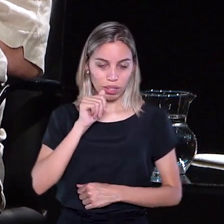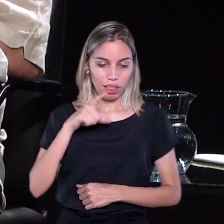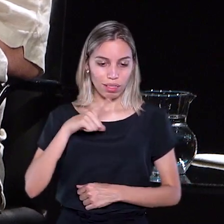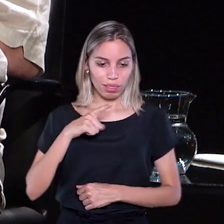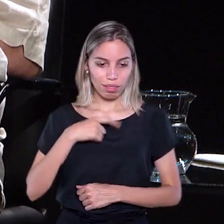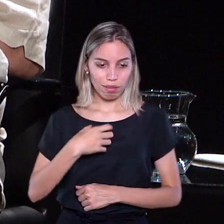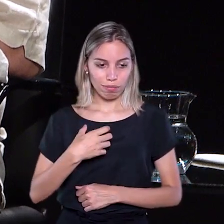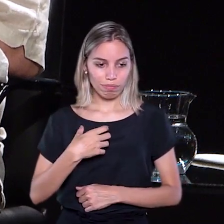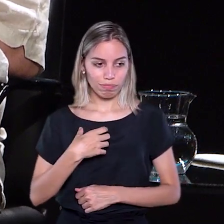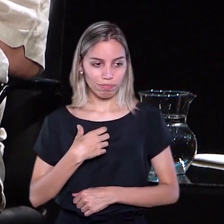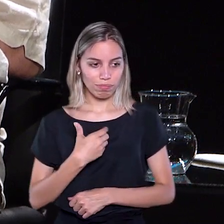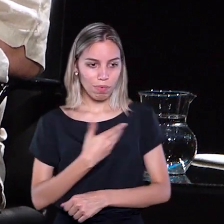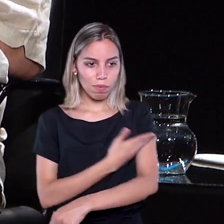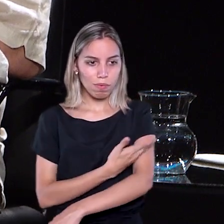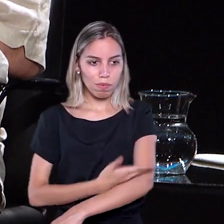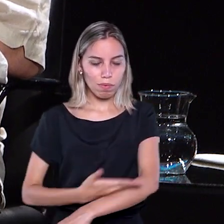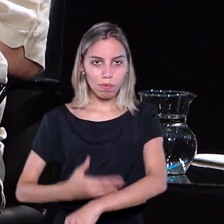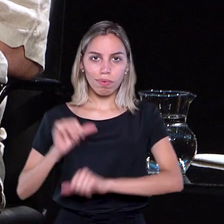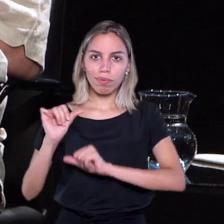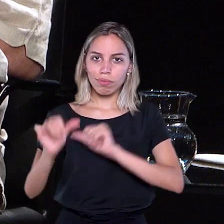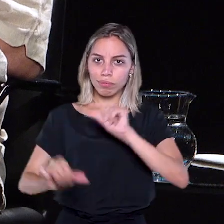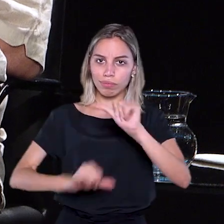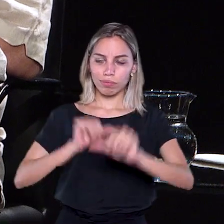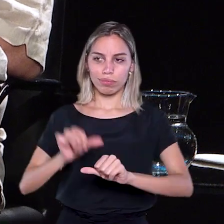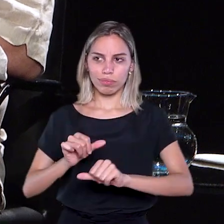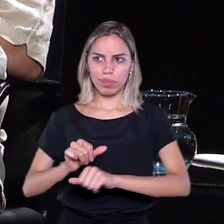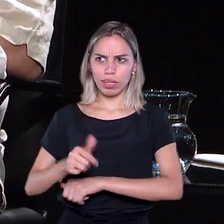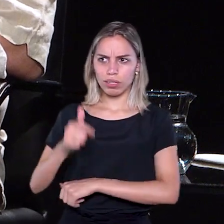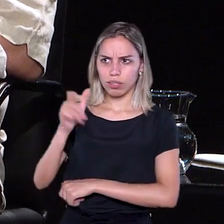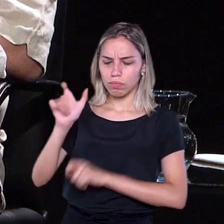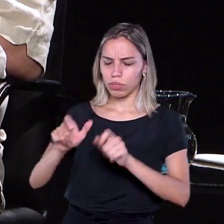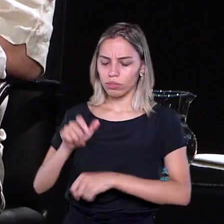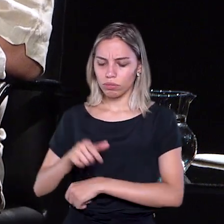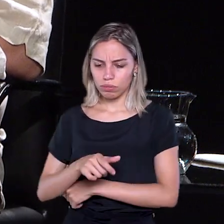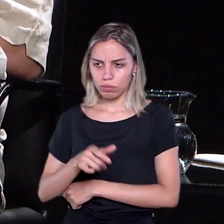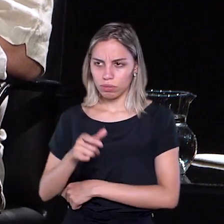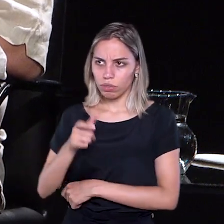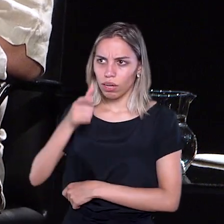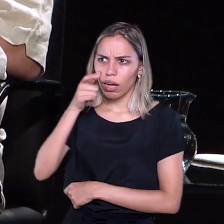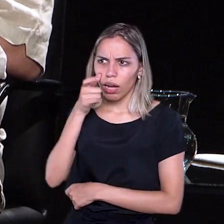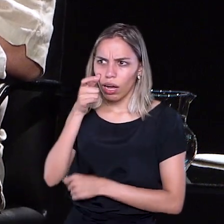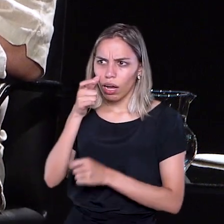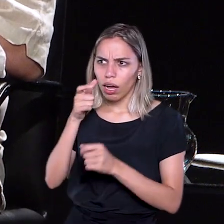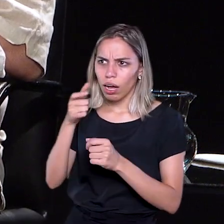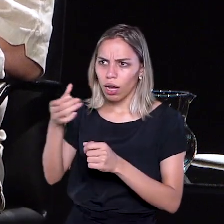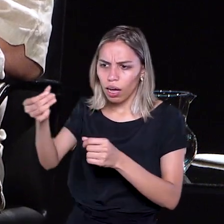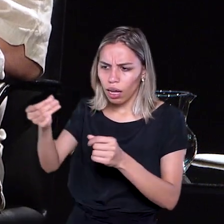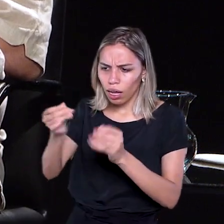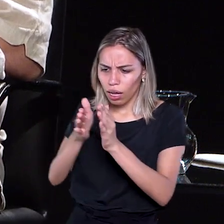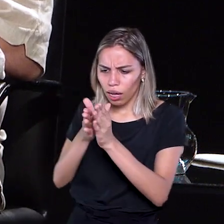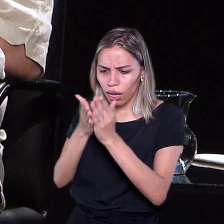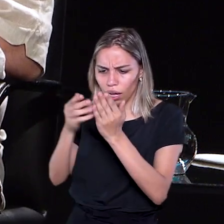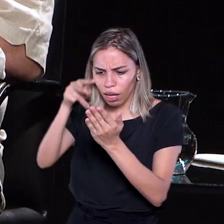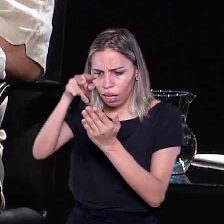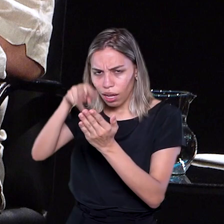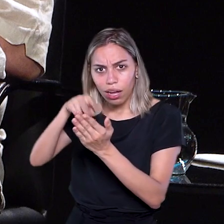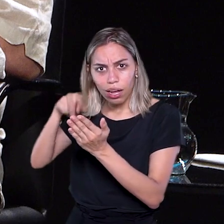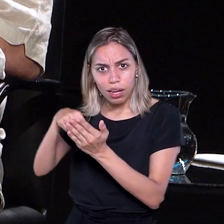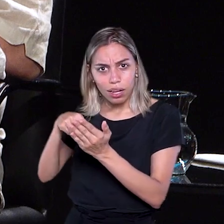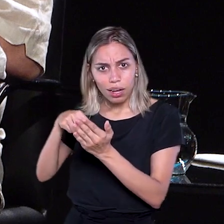comportamento do leitor no trato do interesse de ler aquilo e das editoras,